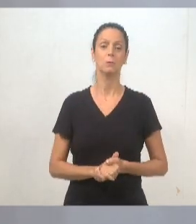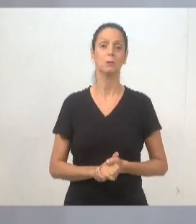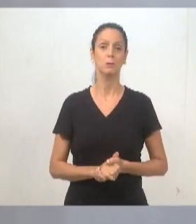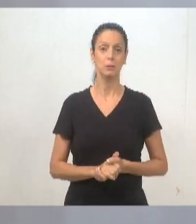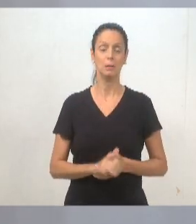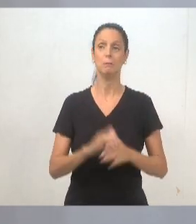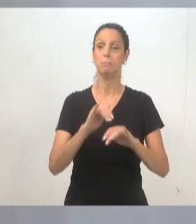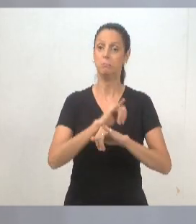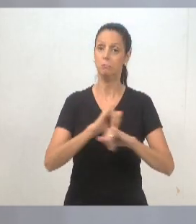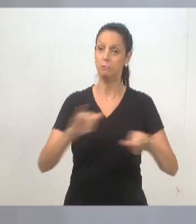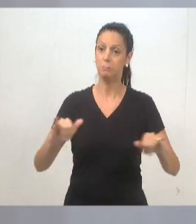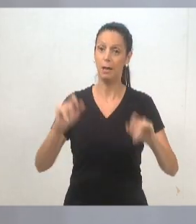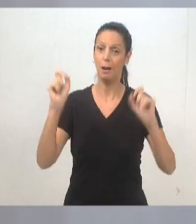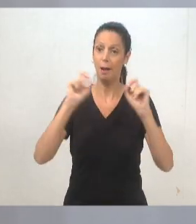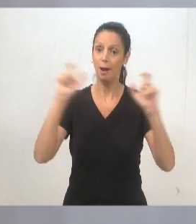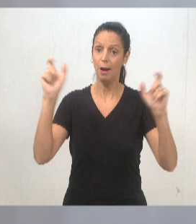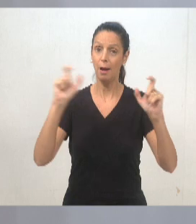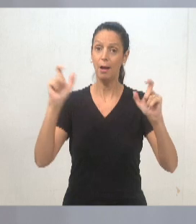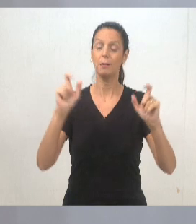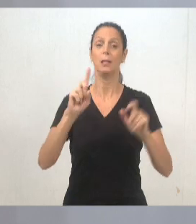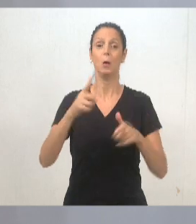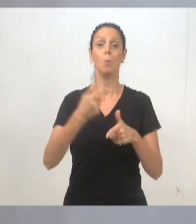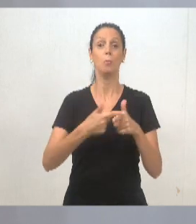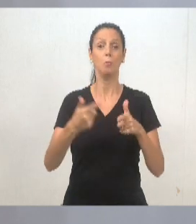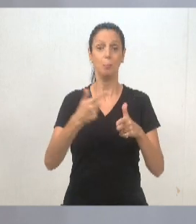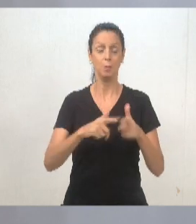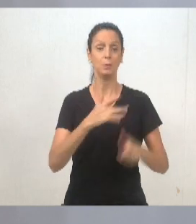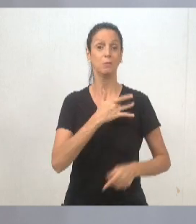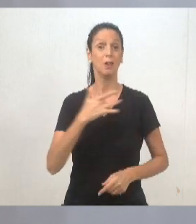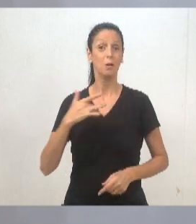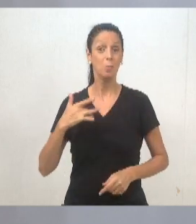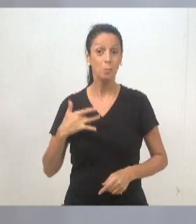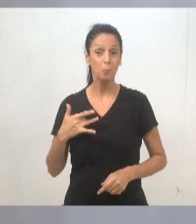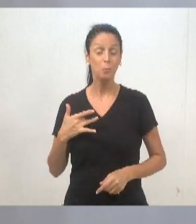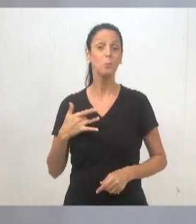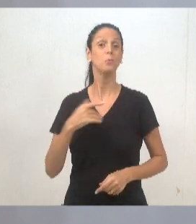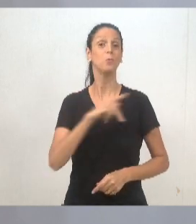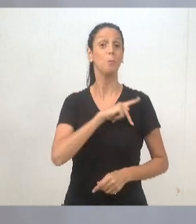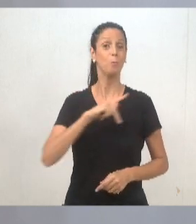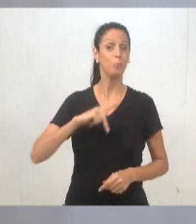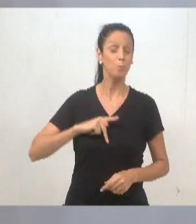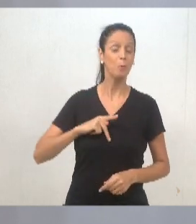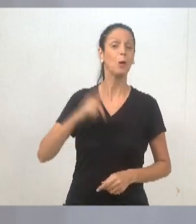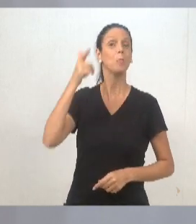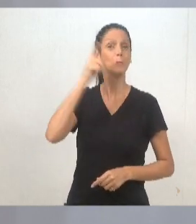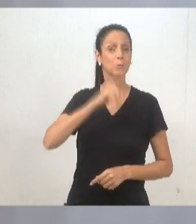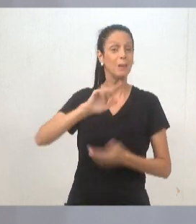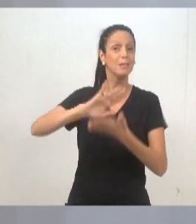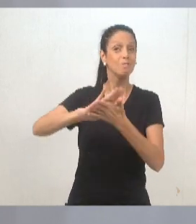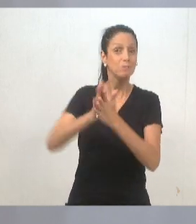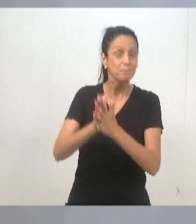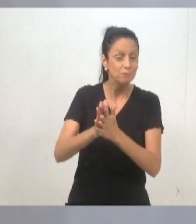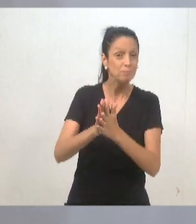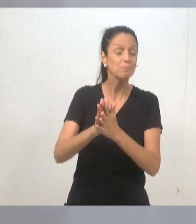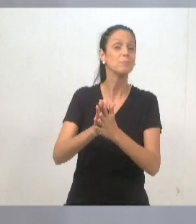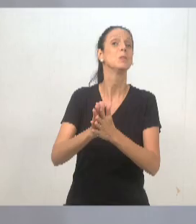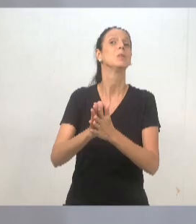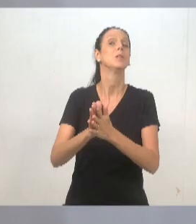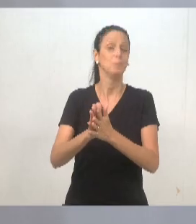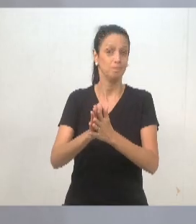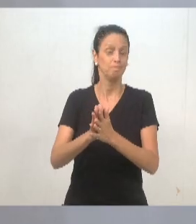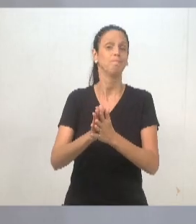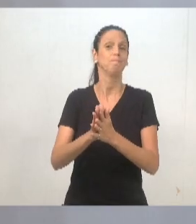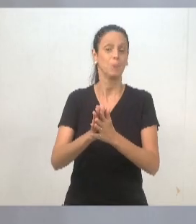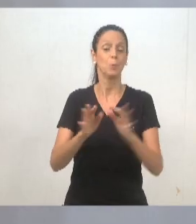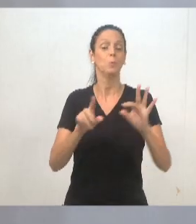da problemática de saúde pública de combate ao Aedes aegypti. Mas eu gostaria de